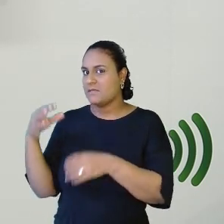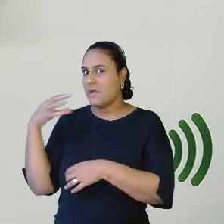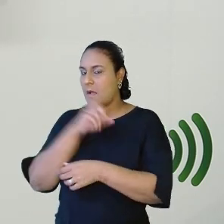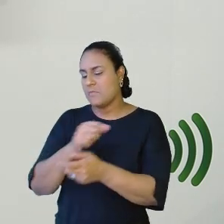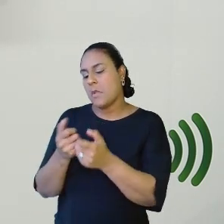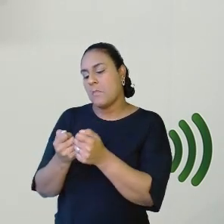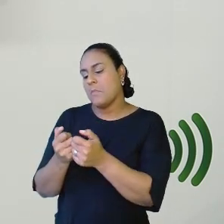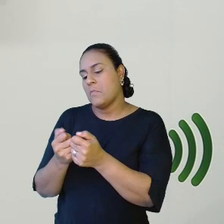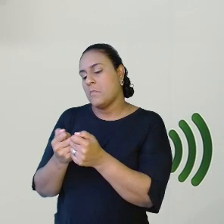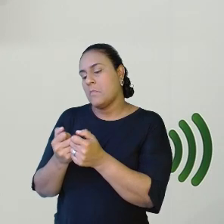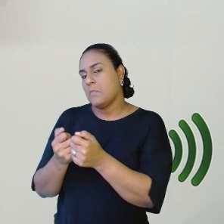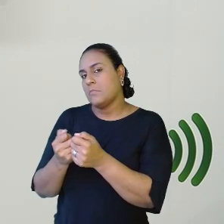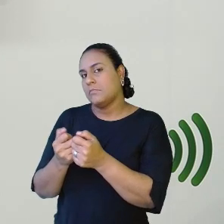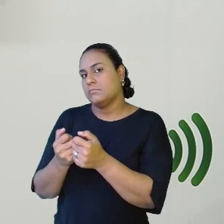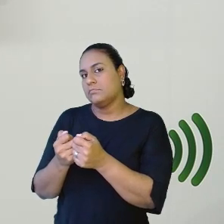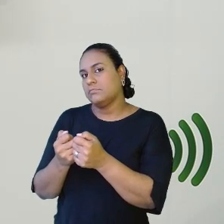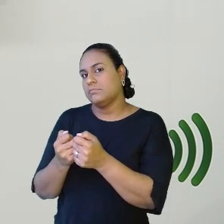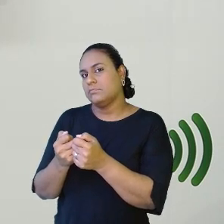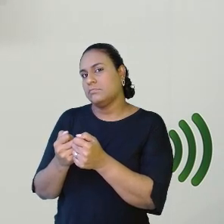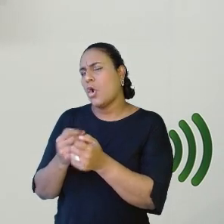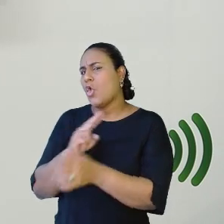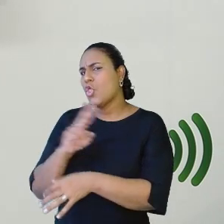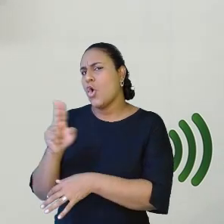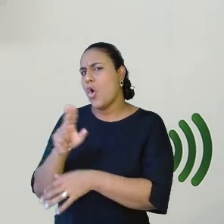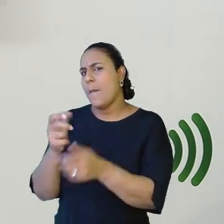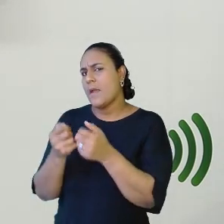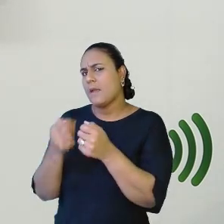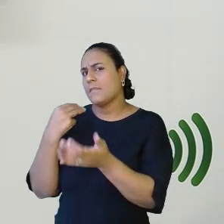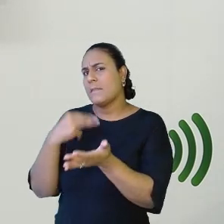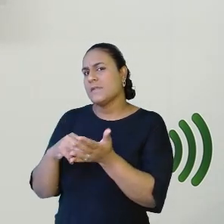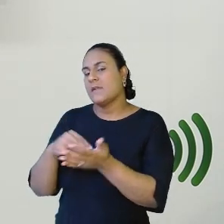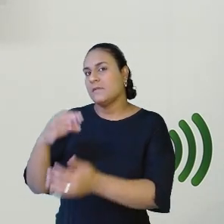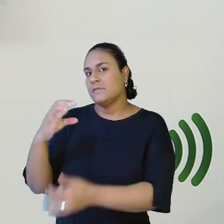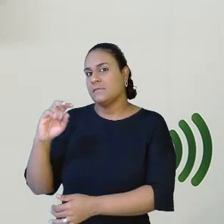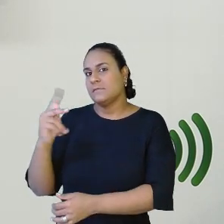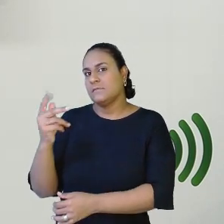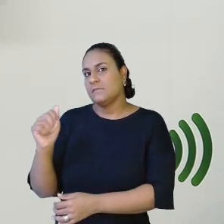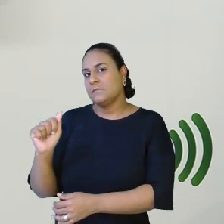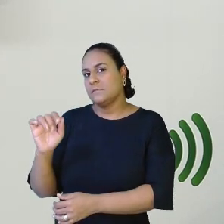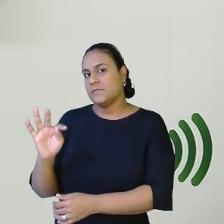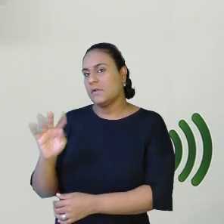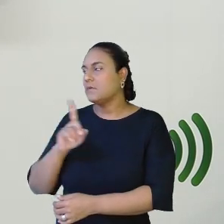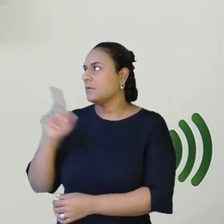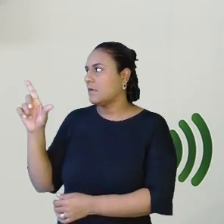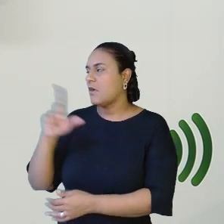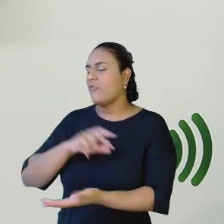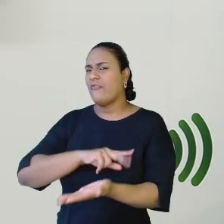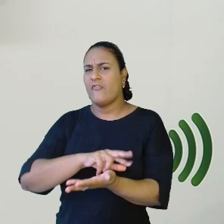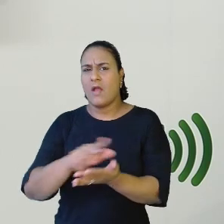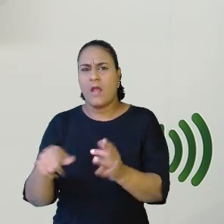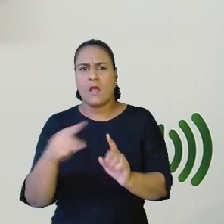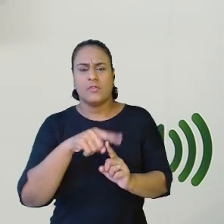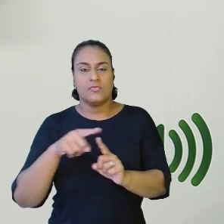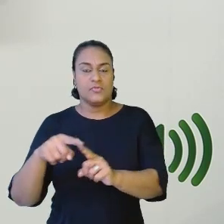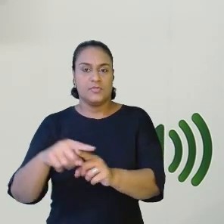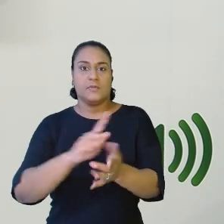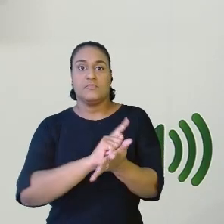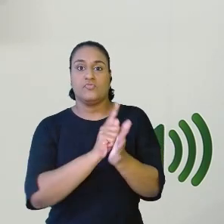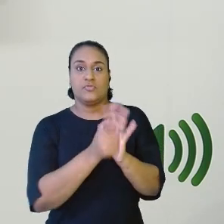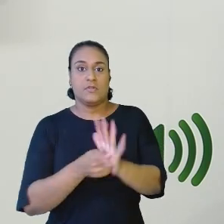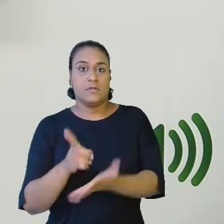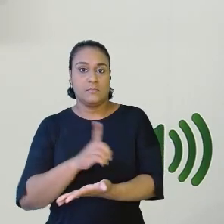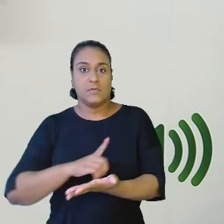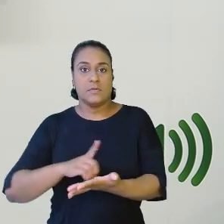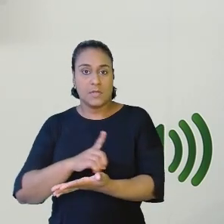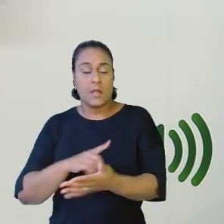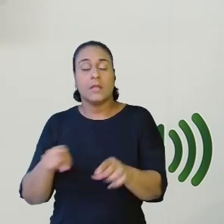essas mensagens a gente pode chamar de chats. Elas aparecem em vários tipos de gêneros digitais, em vários tipos de aparelhos,